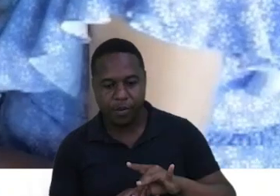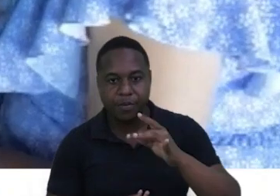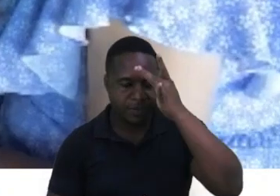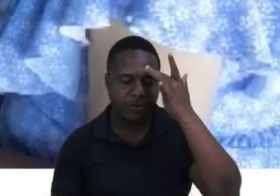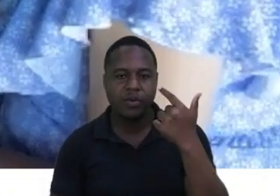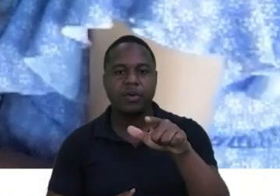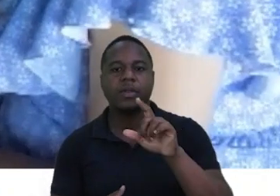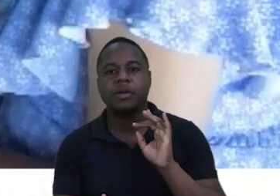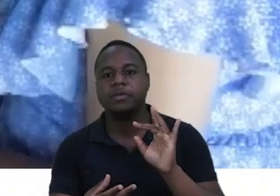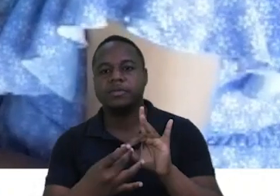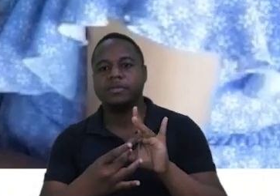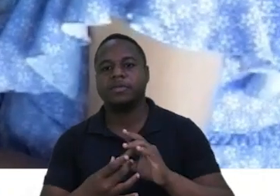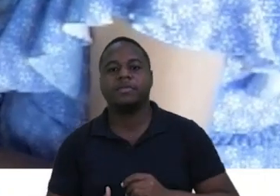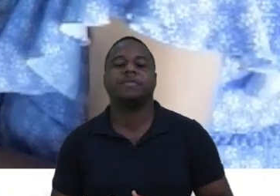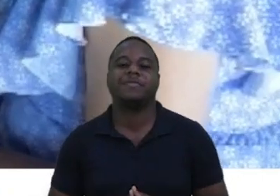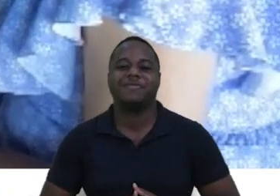né?